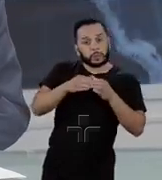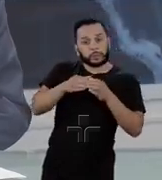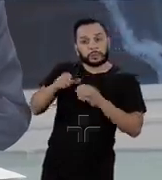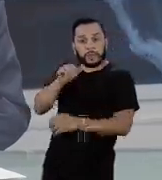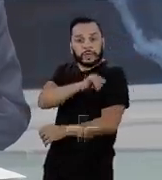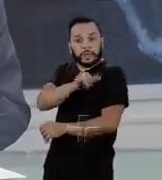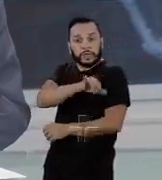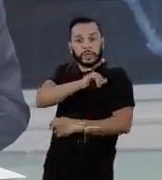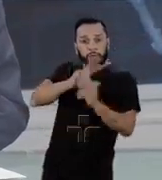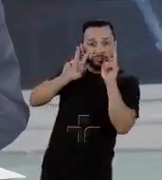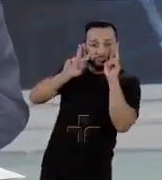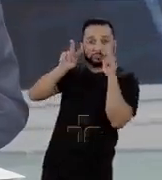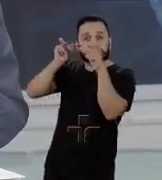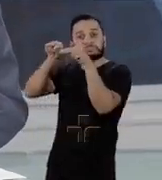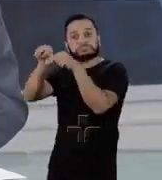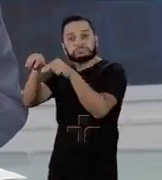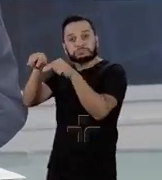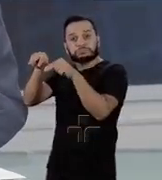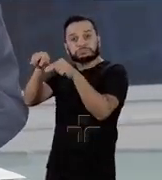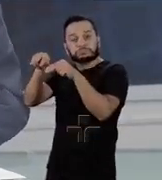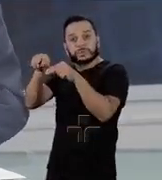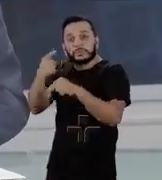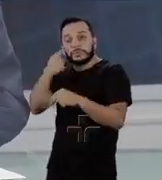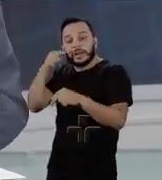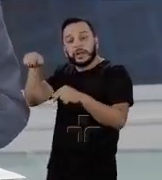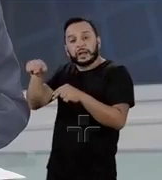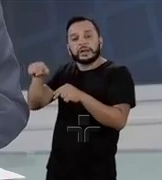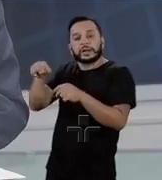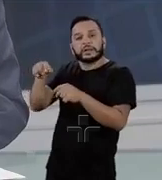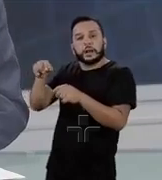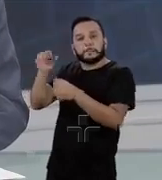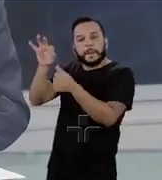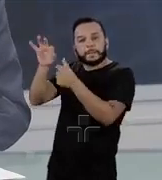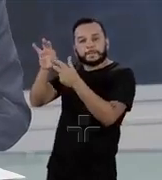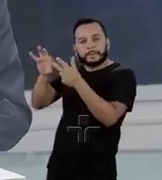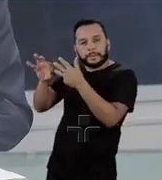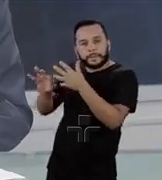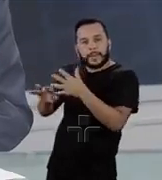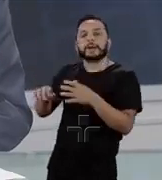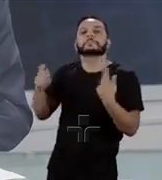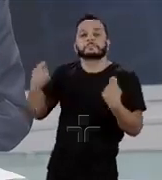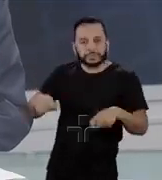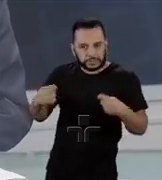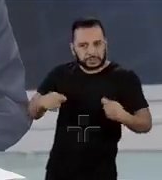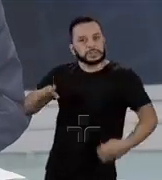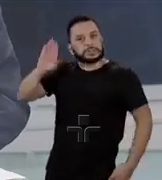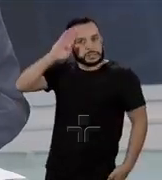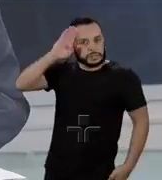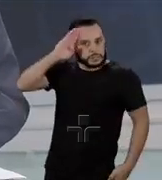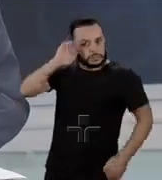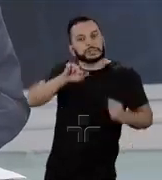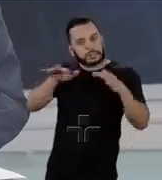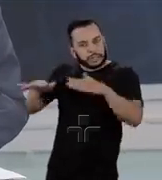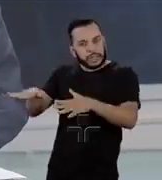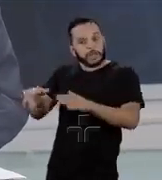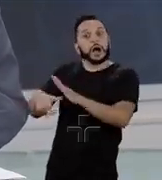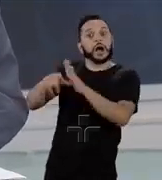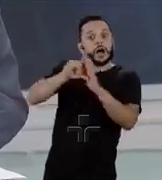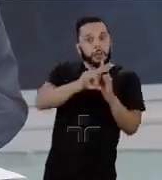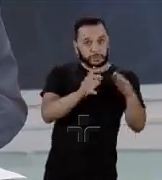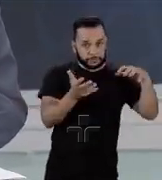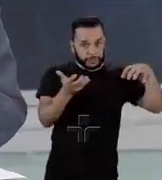ser eleitoreira, de pretender ter dividendos políticos e tal, isso já foi objeto de análise por parte do próprio Congresso